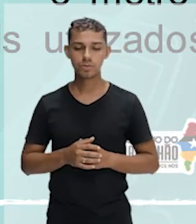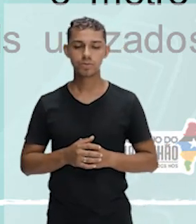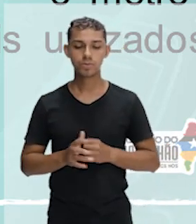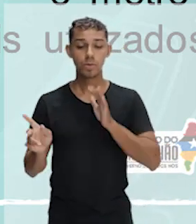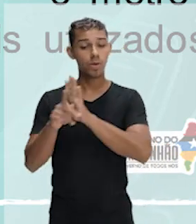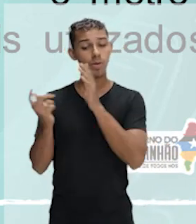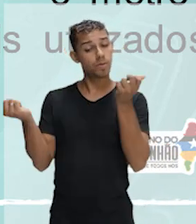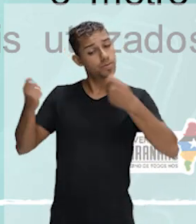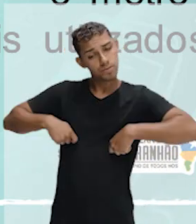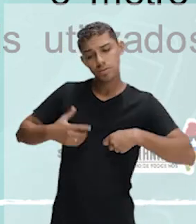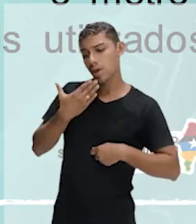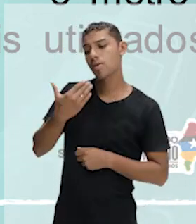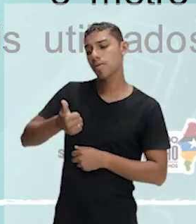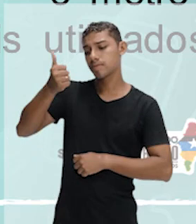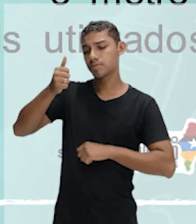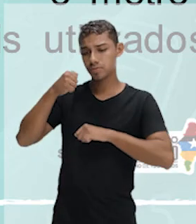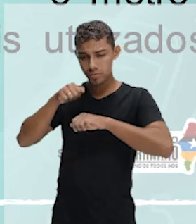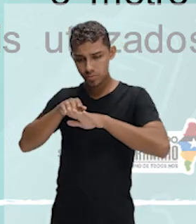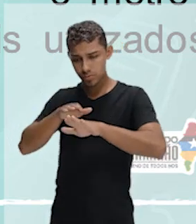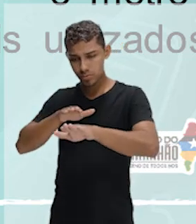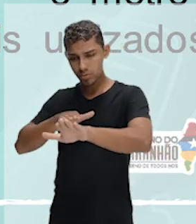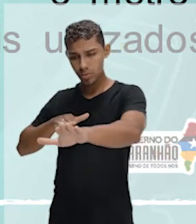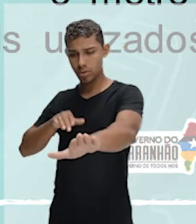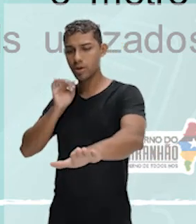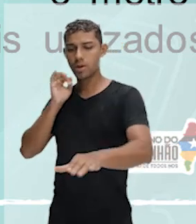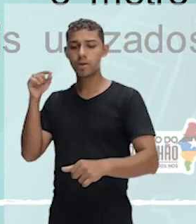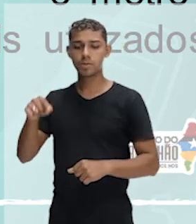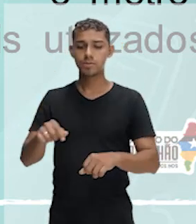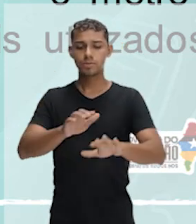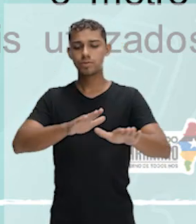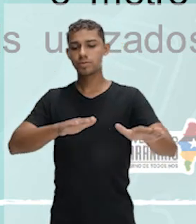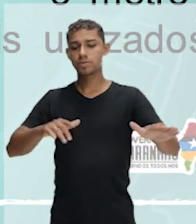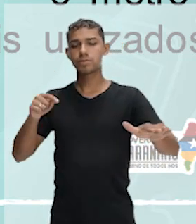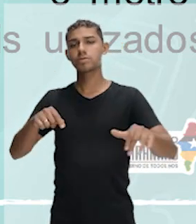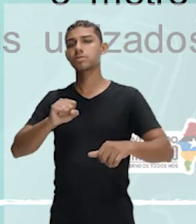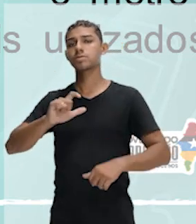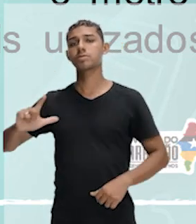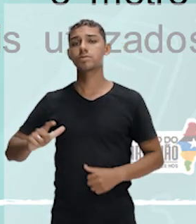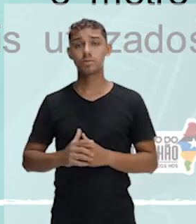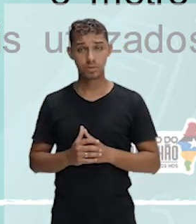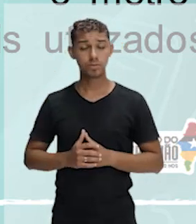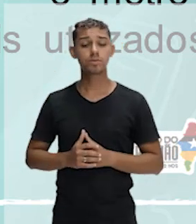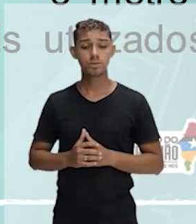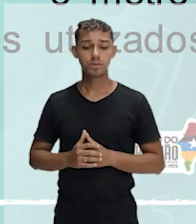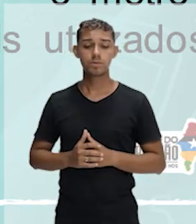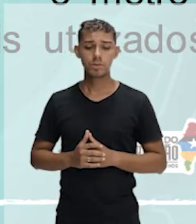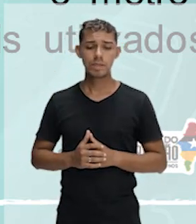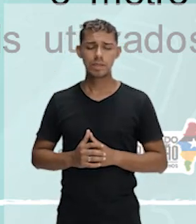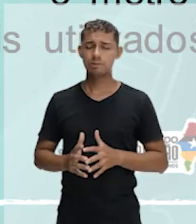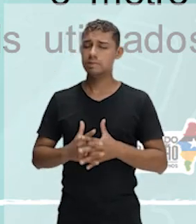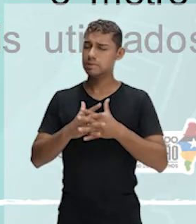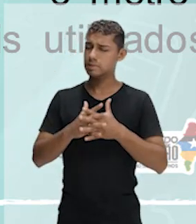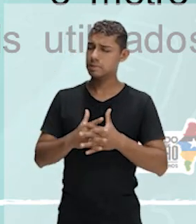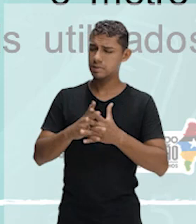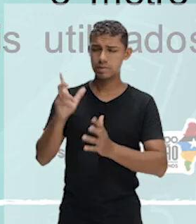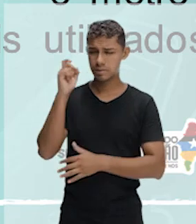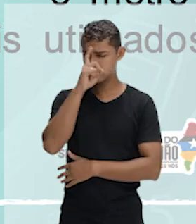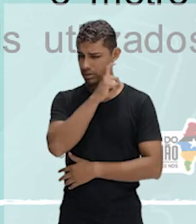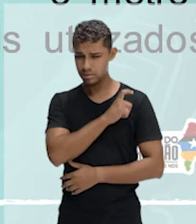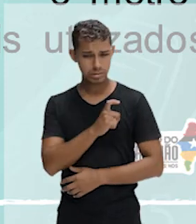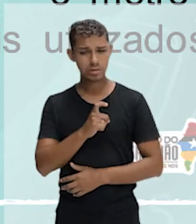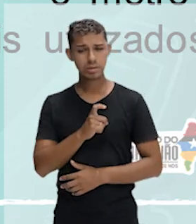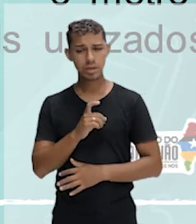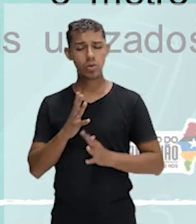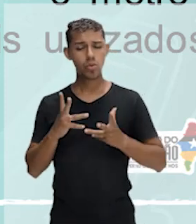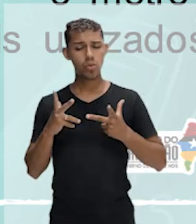engarrafamento. Mesmo com a recente crise enfrentada pela Europa e pela Espanha, a qualidade dos serviços de transporte público não